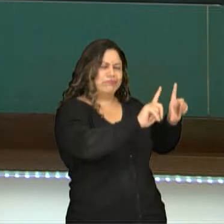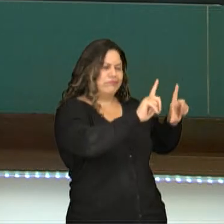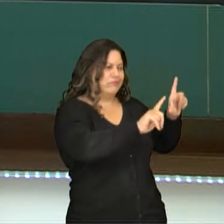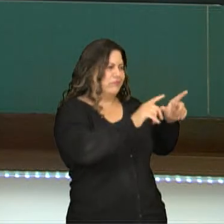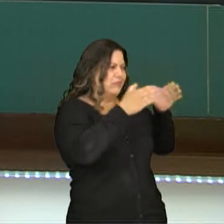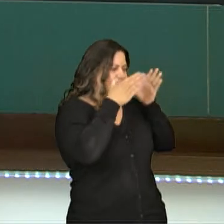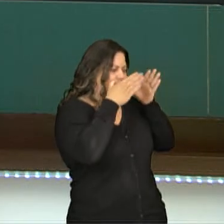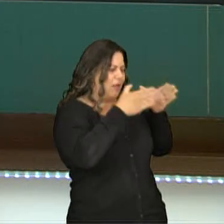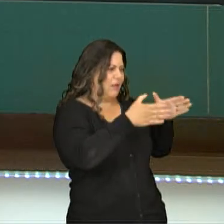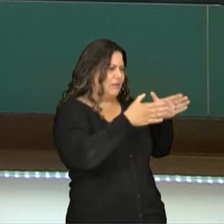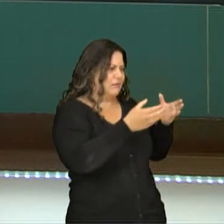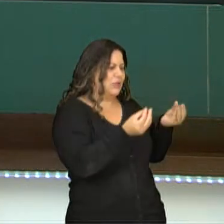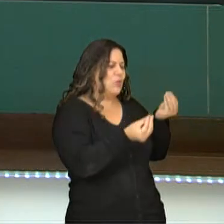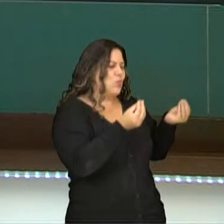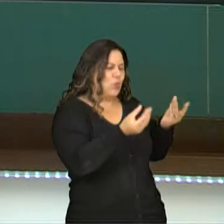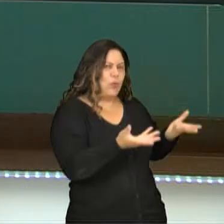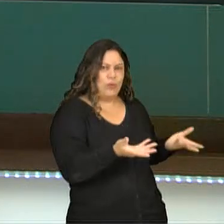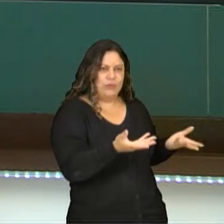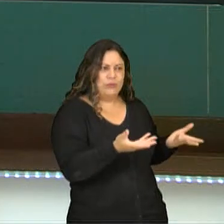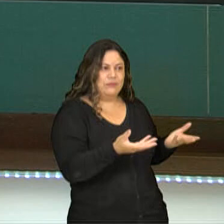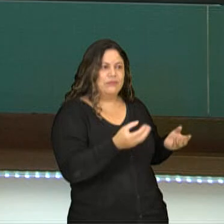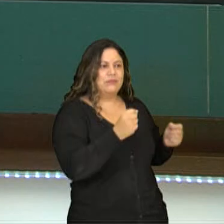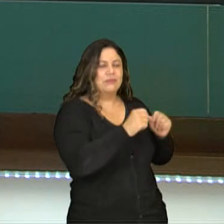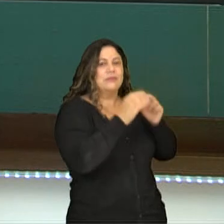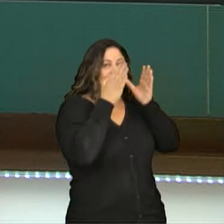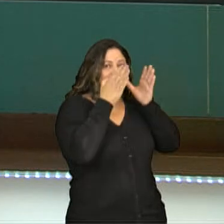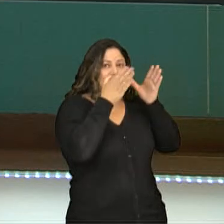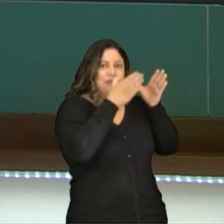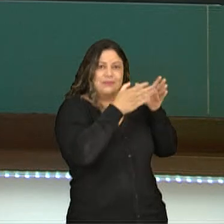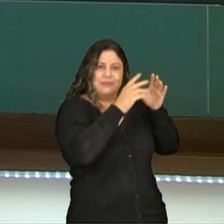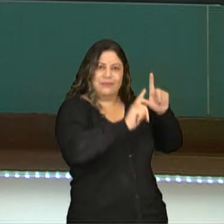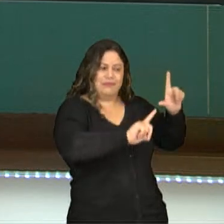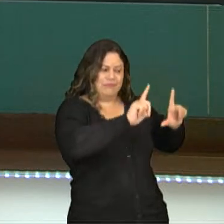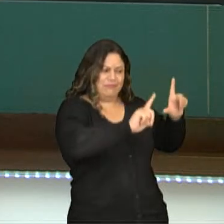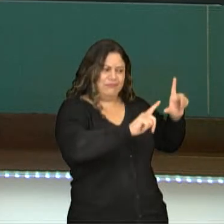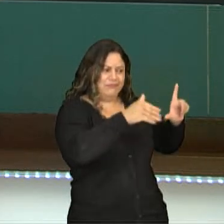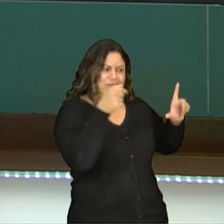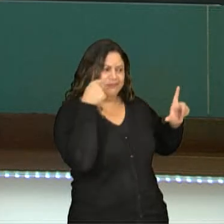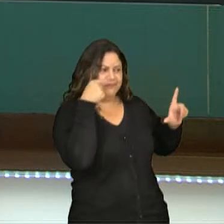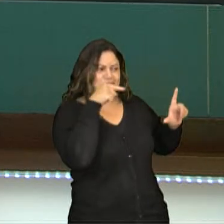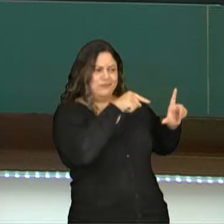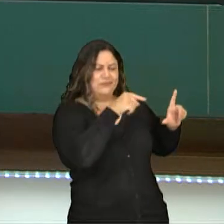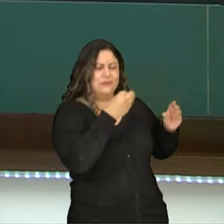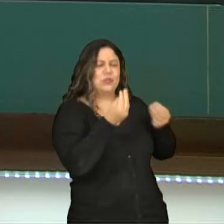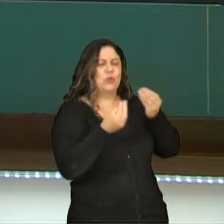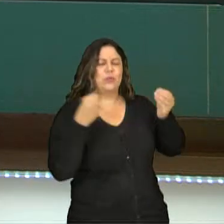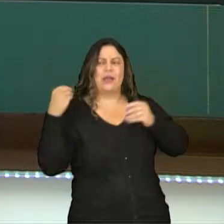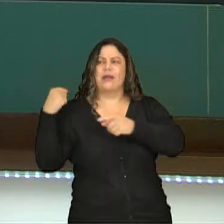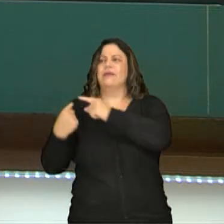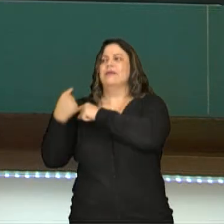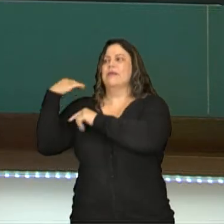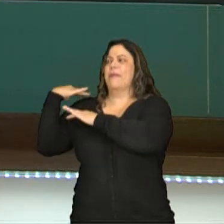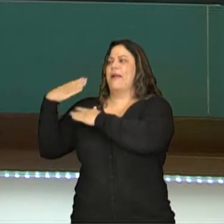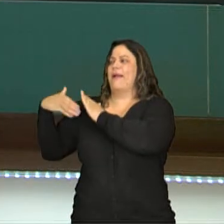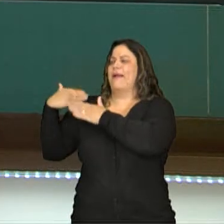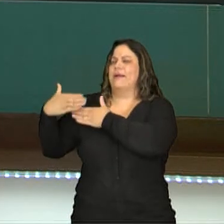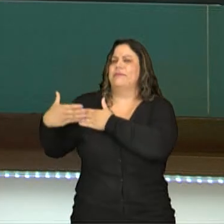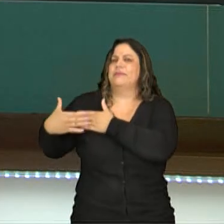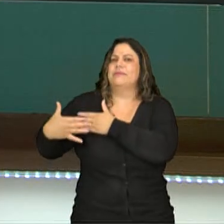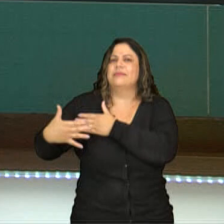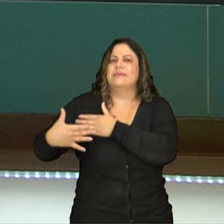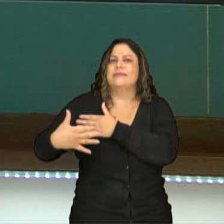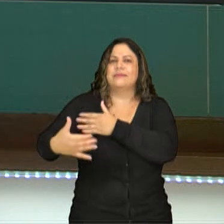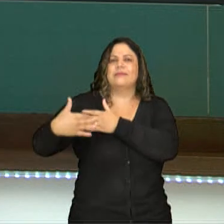enfim. E como que foi feita essa evolução através da história, né? Então, essa cultura corporal do movimento.